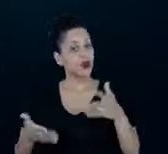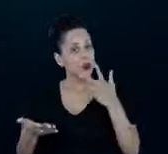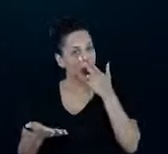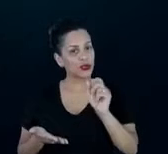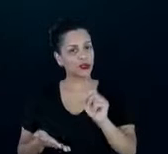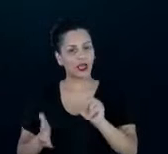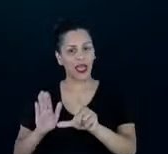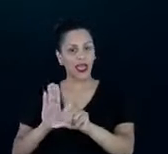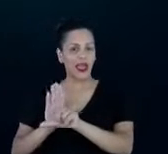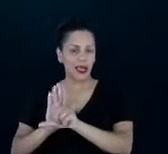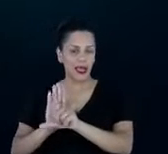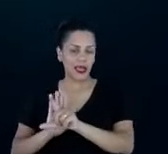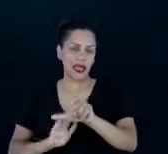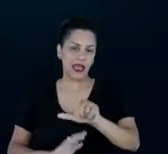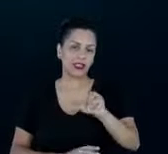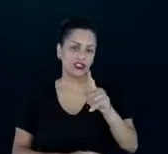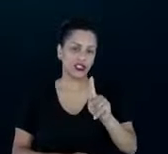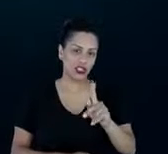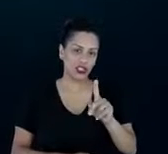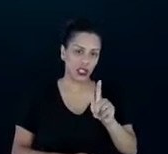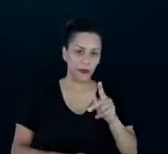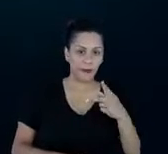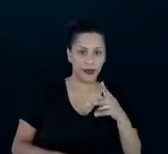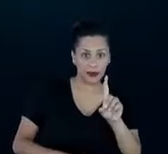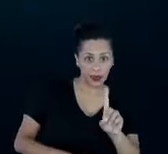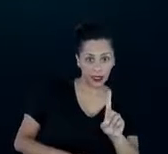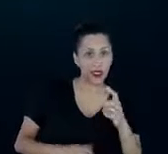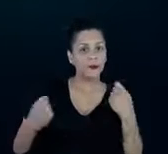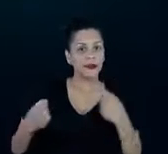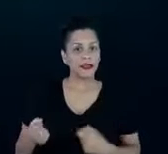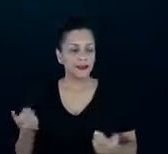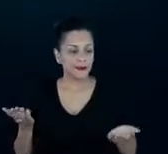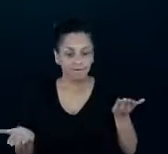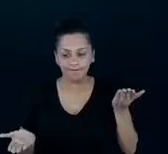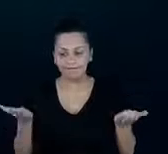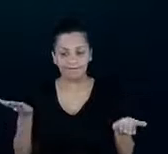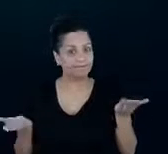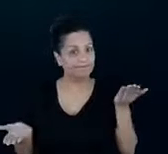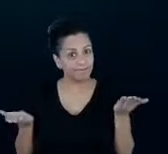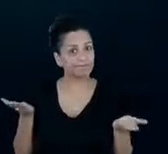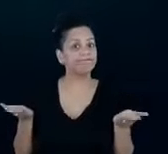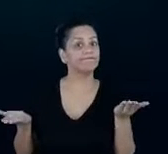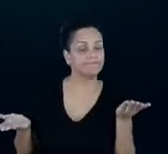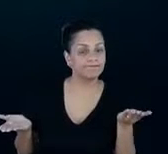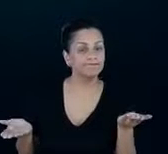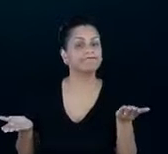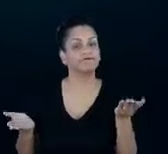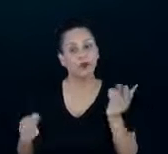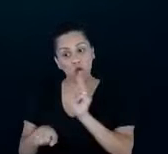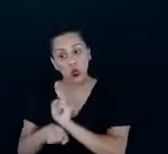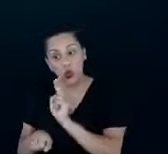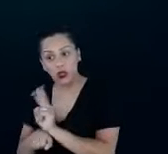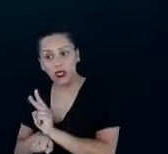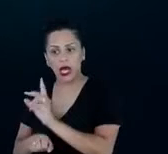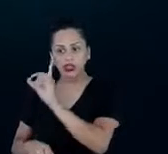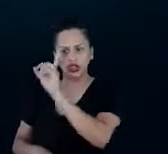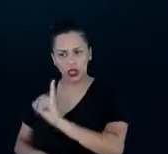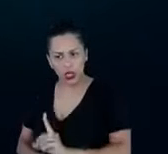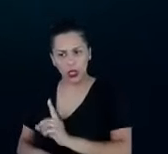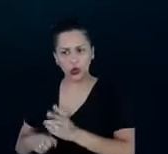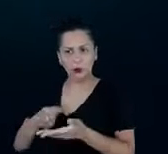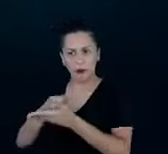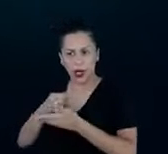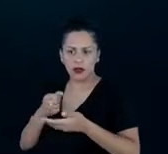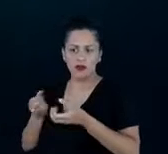ela tem que ser vista com esses dois vamos ver elementos ela protege direitos fundamentais